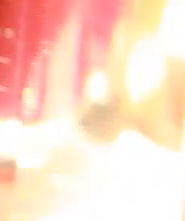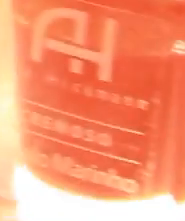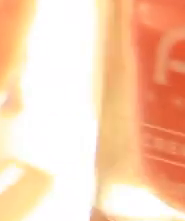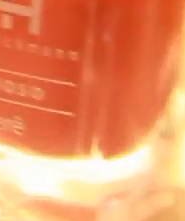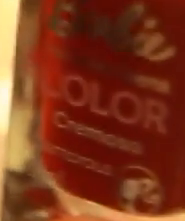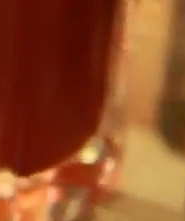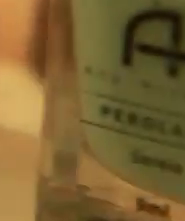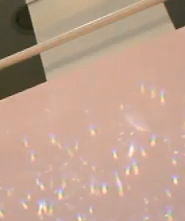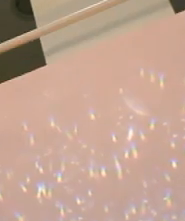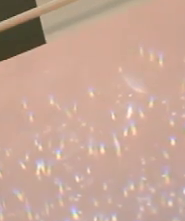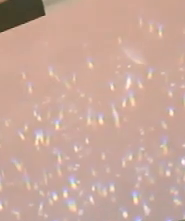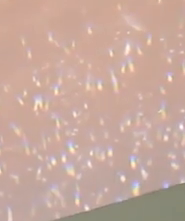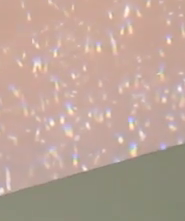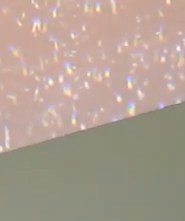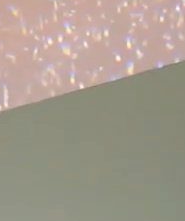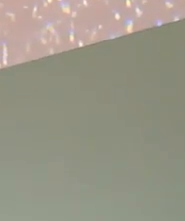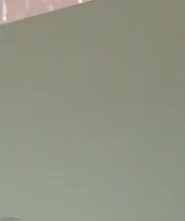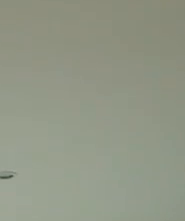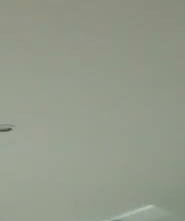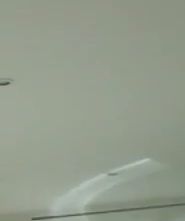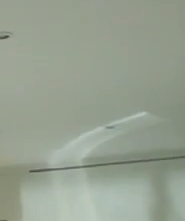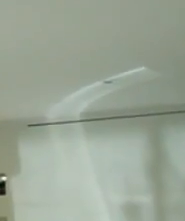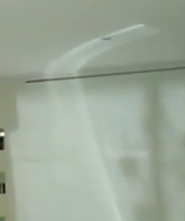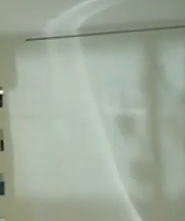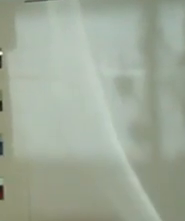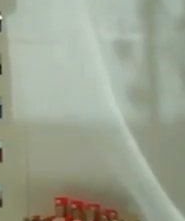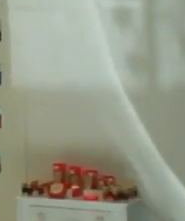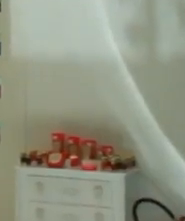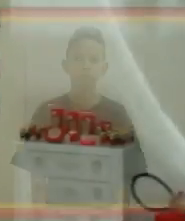com diferentes esmaltes de variadas cores. Salão.